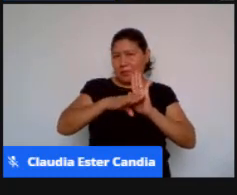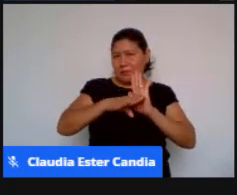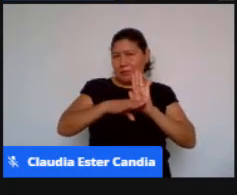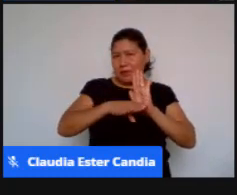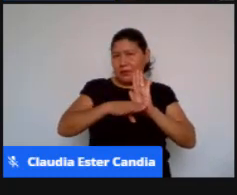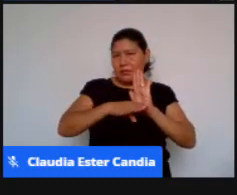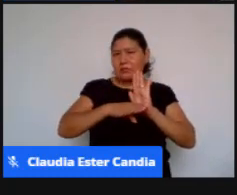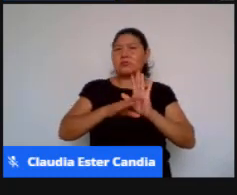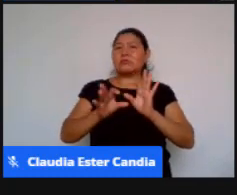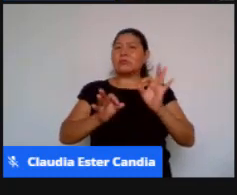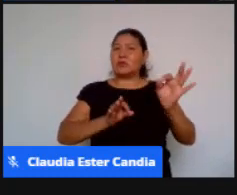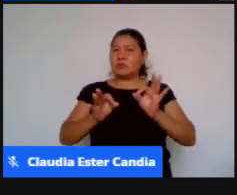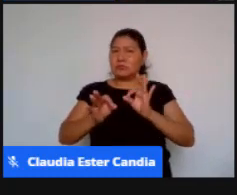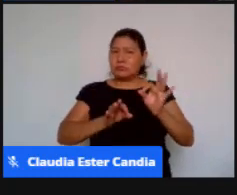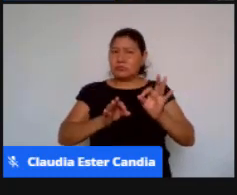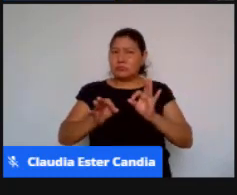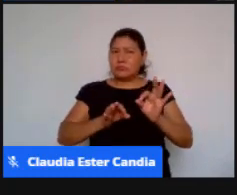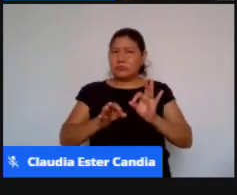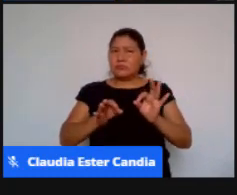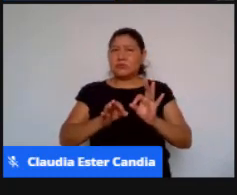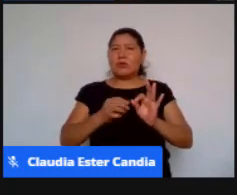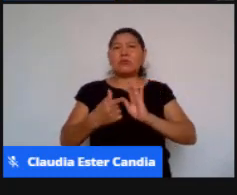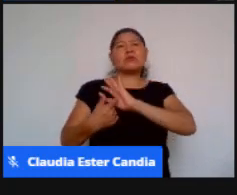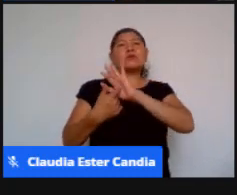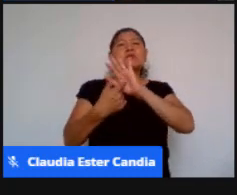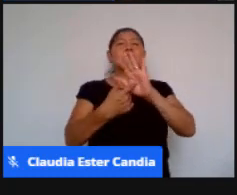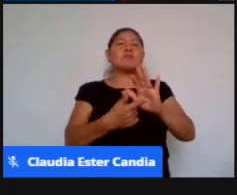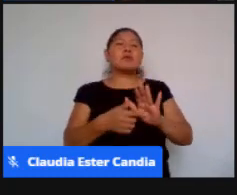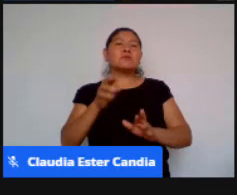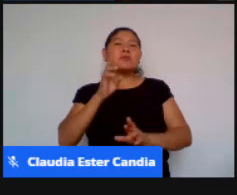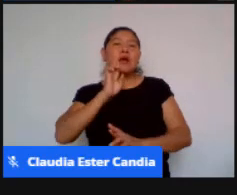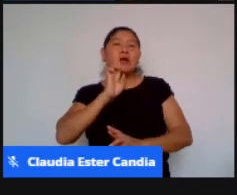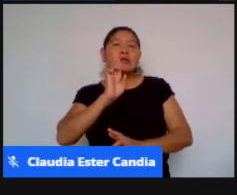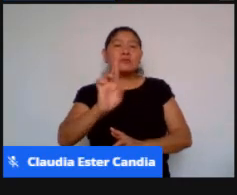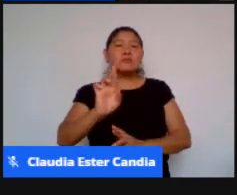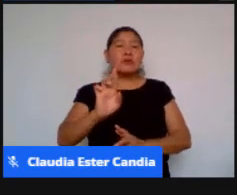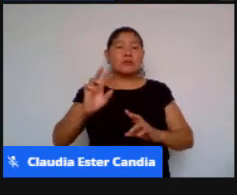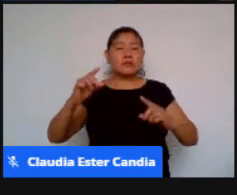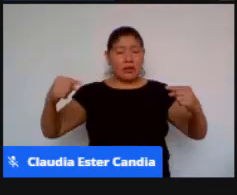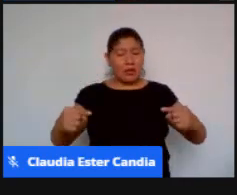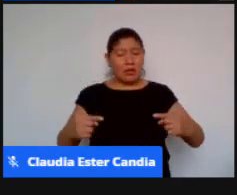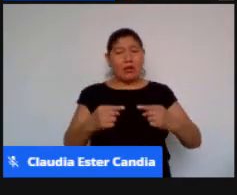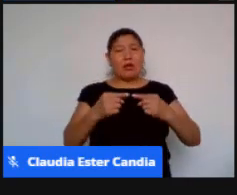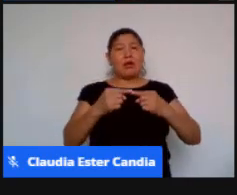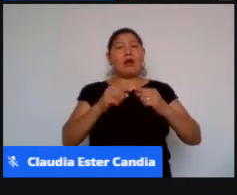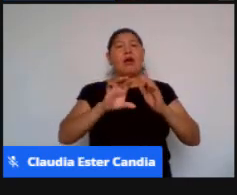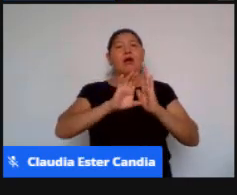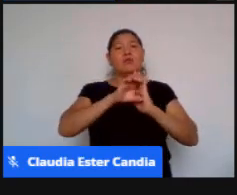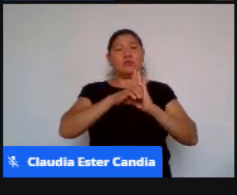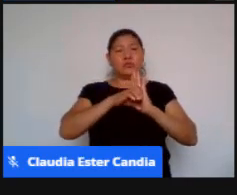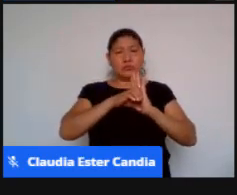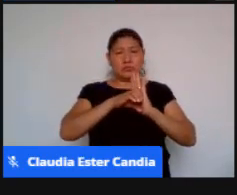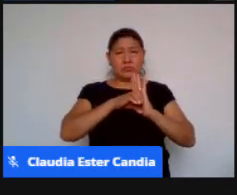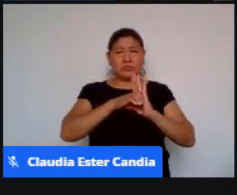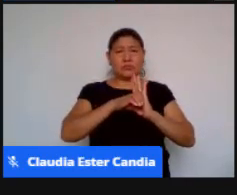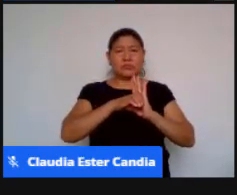uma organização levando em consideração a resposta ao item, né? Então, ela tem uma